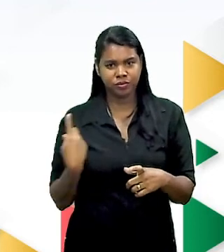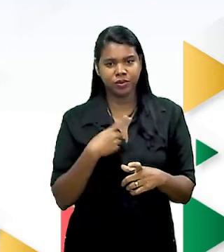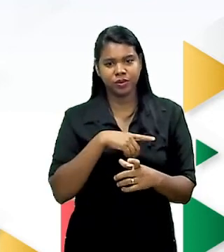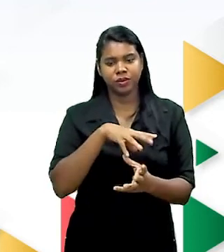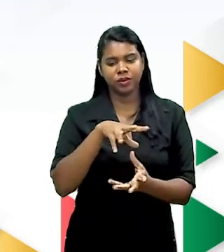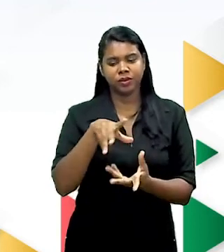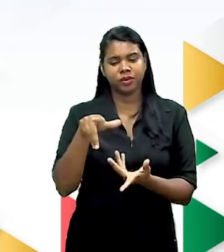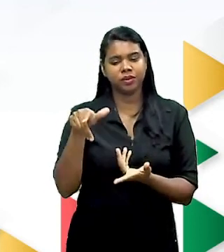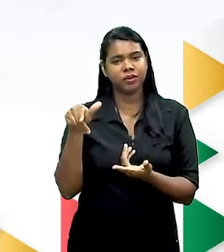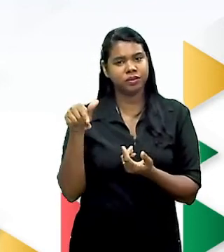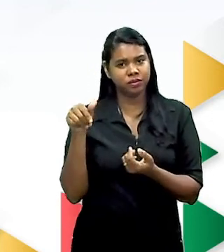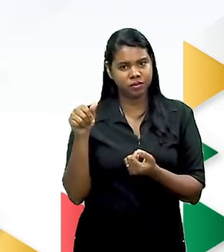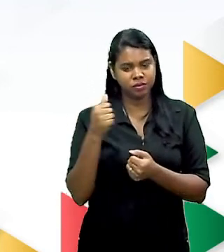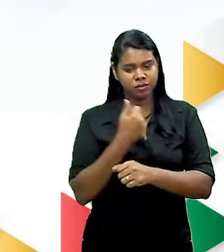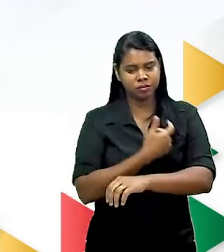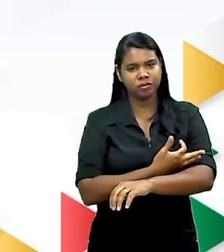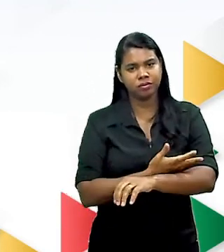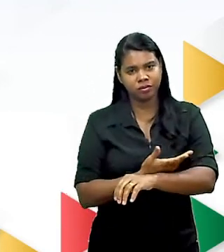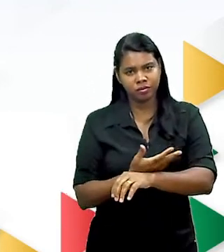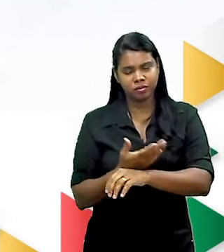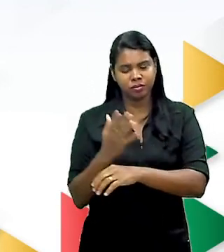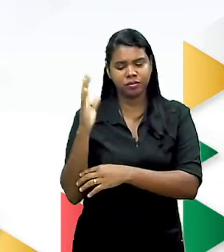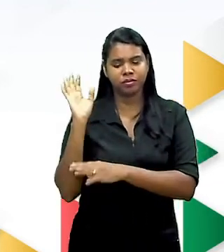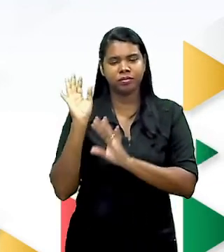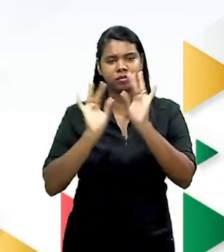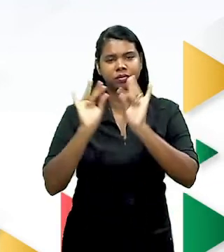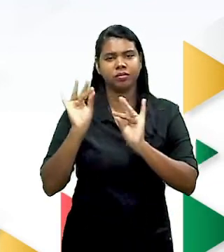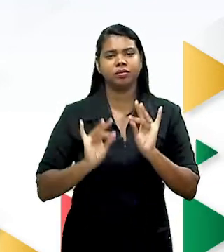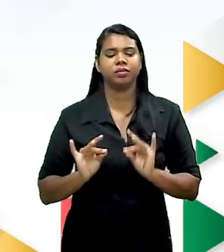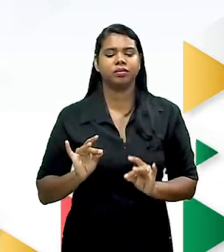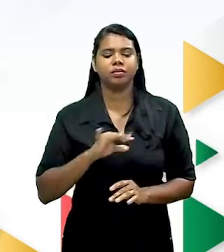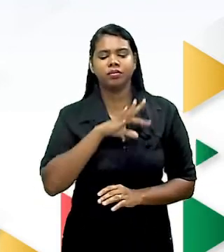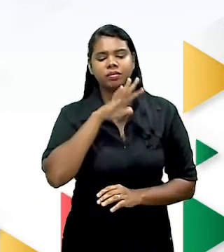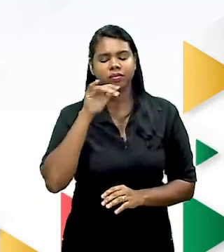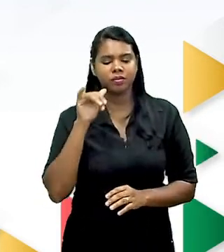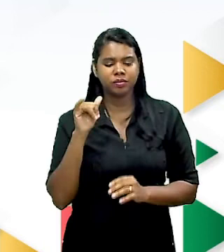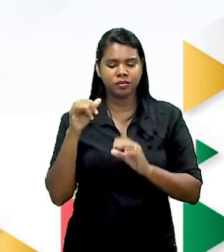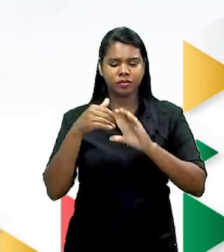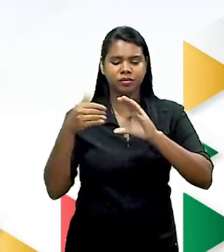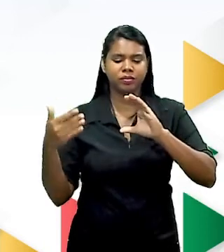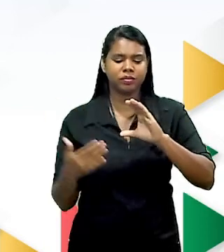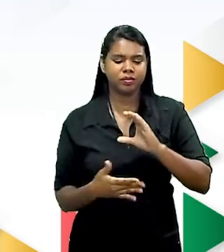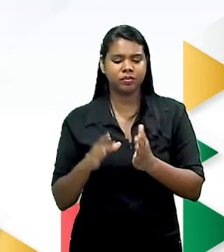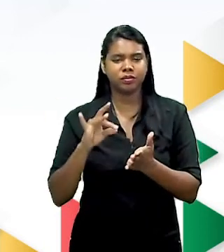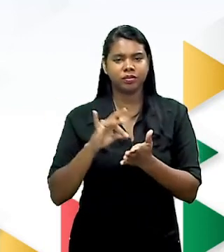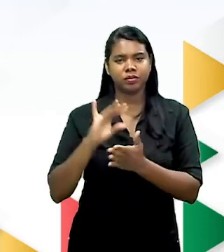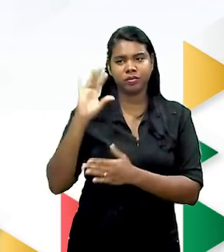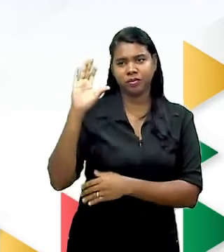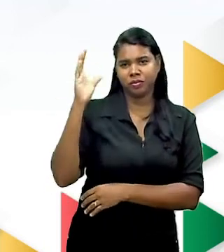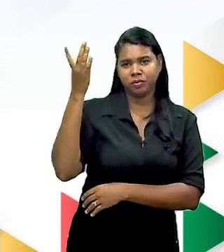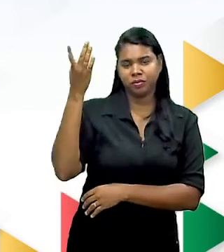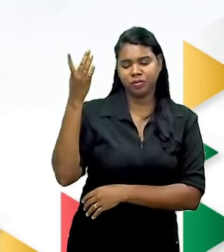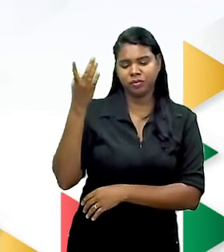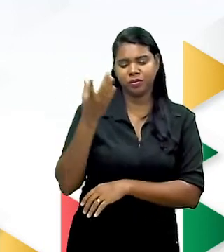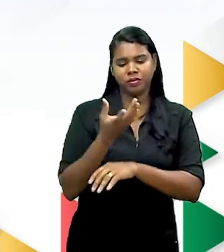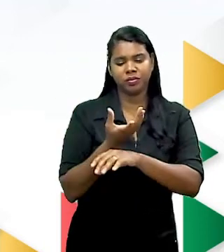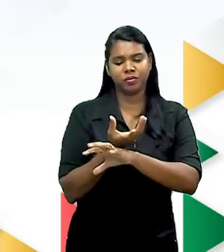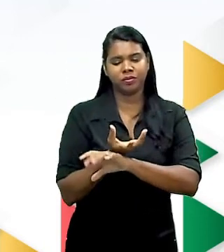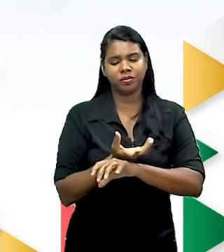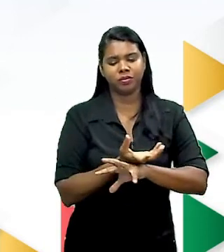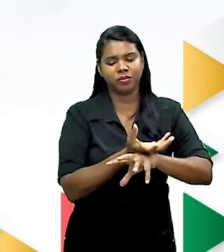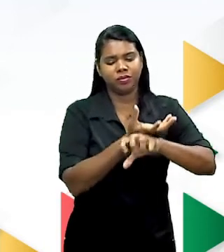que terá sua fauna e sua flora específica. Um bioma característico de clima seco, como a gente